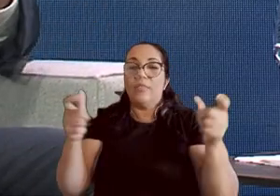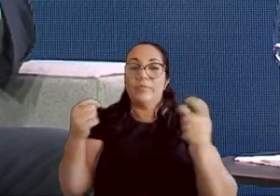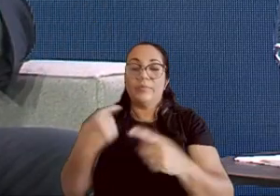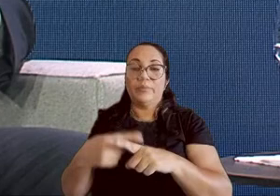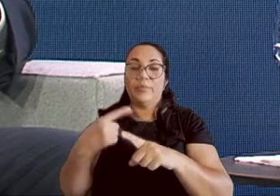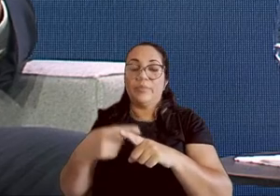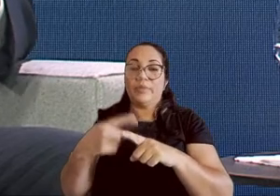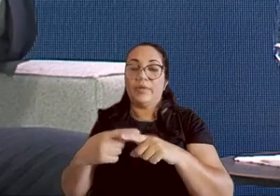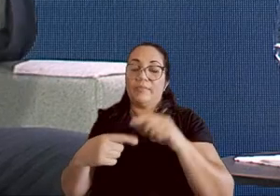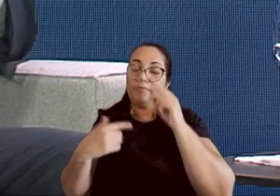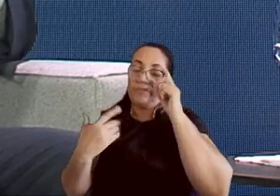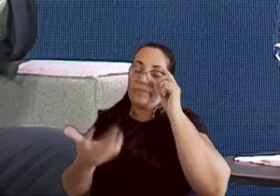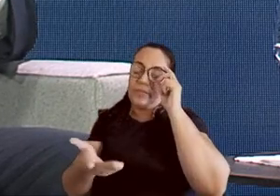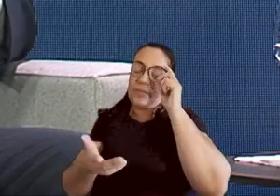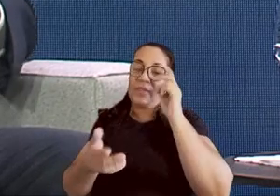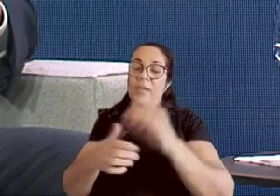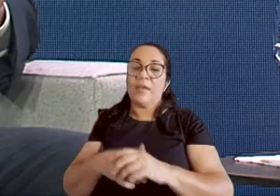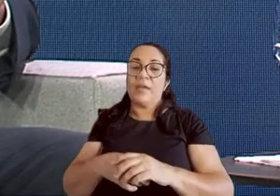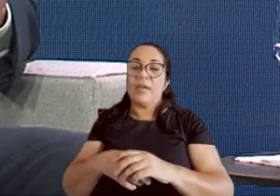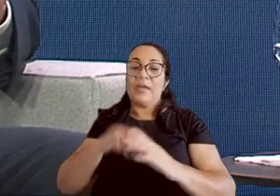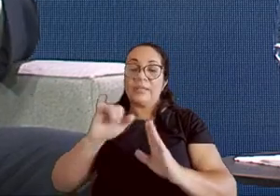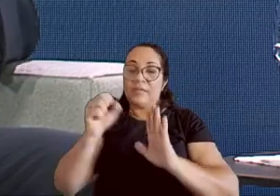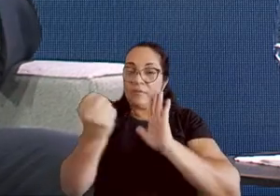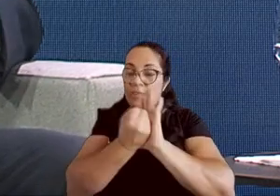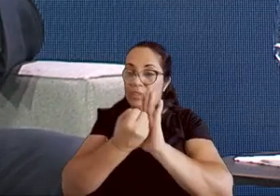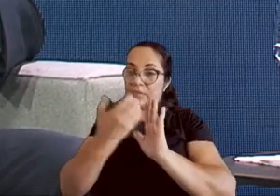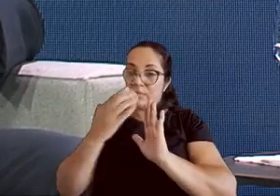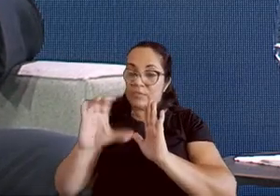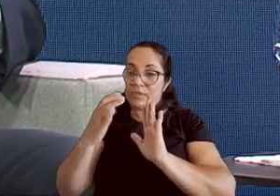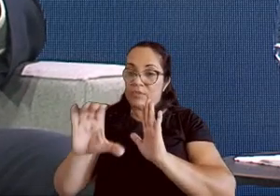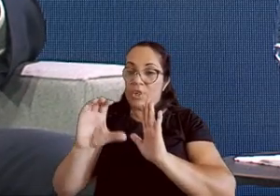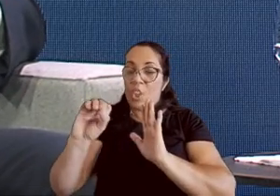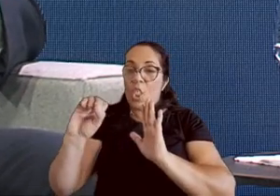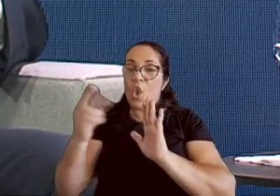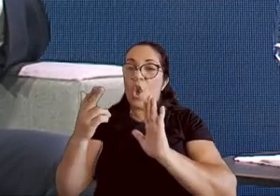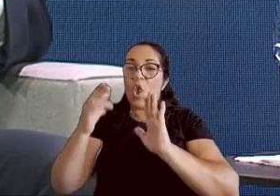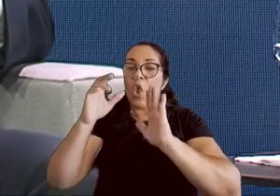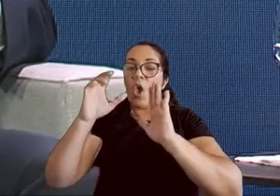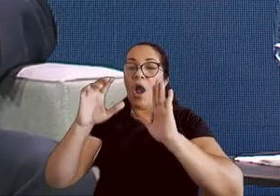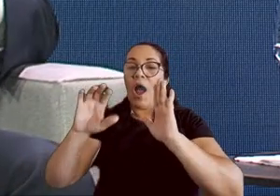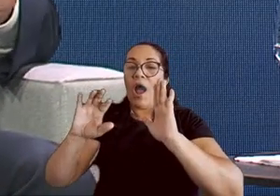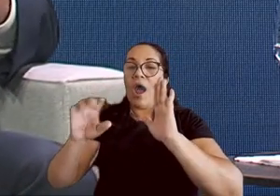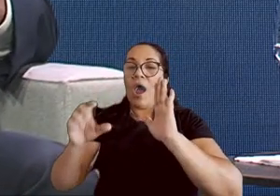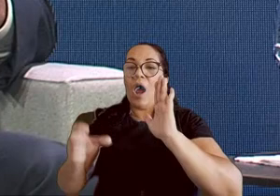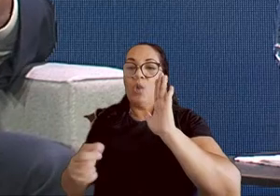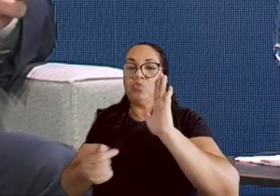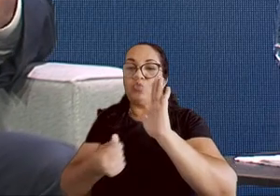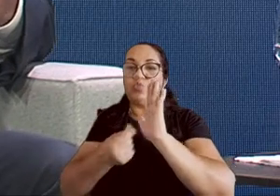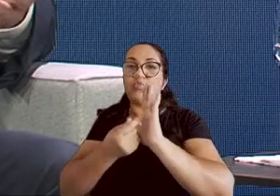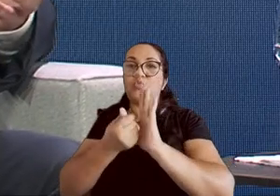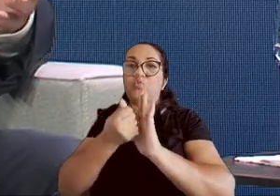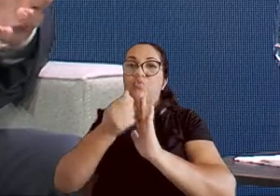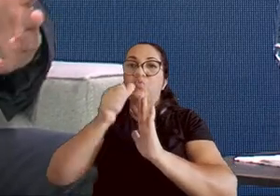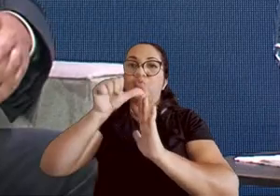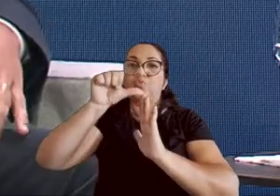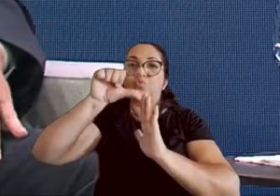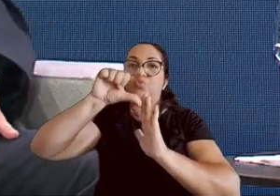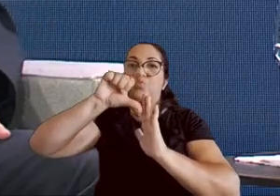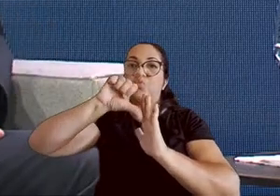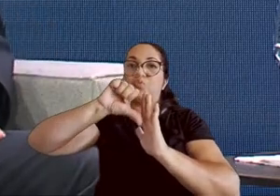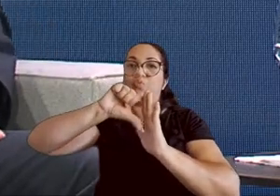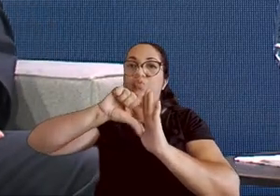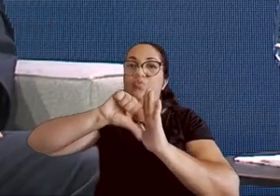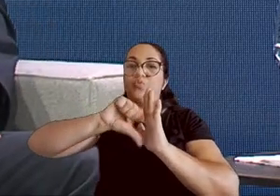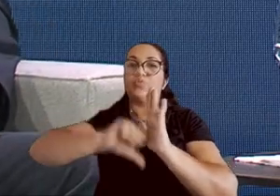ou se foi a deflação que a gente viu no final do ano passado em alguns meses impactou quem carrega essas